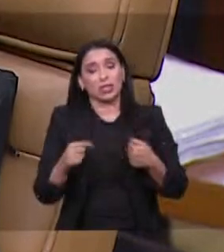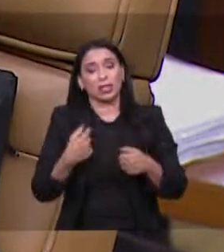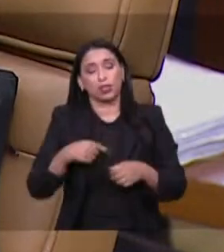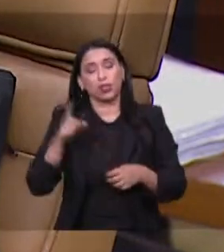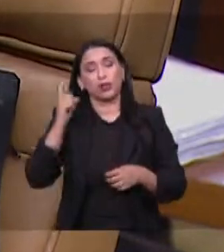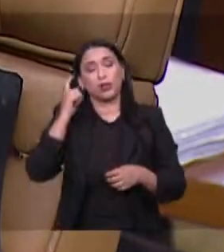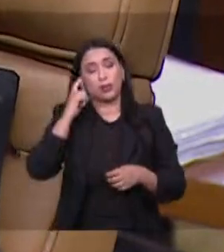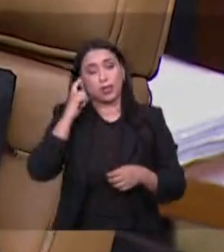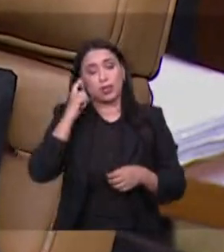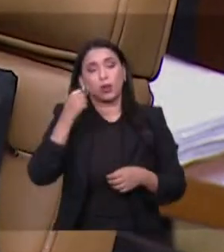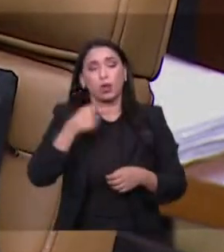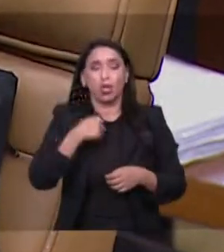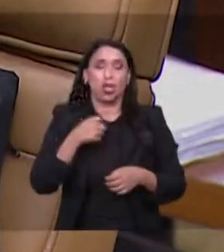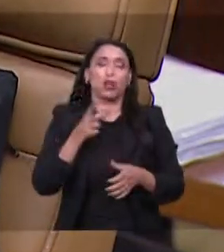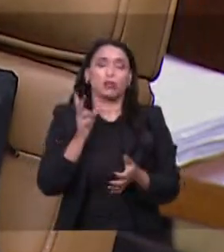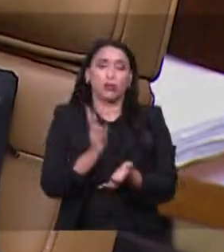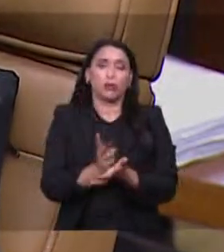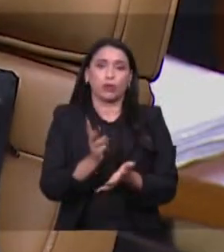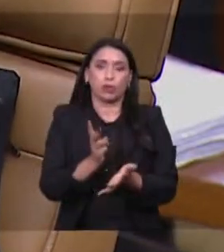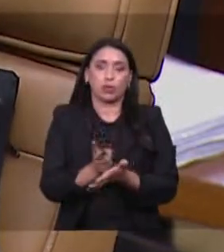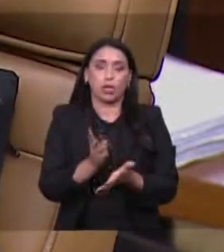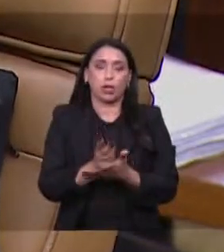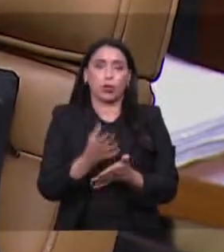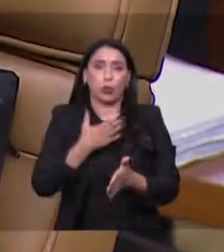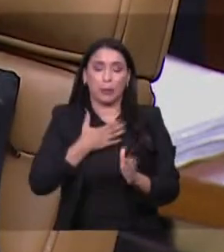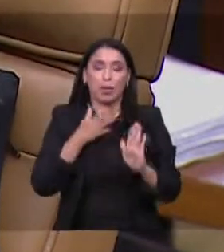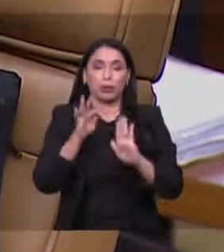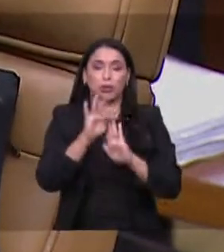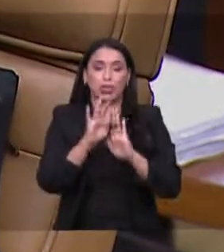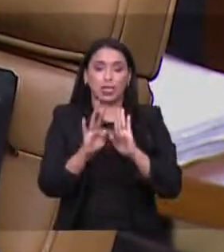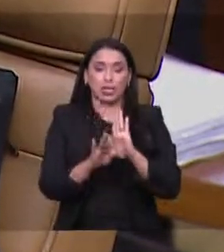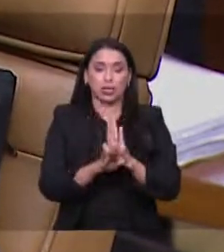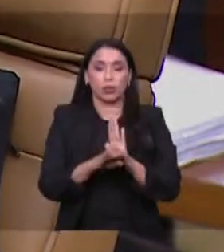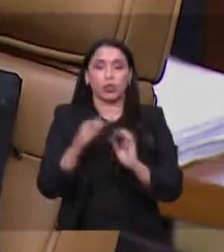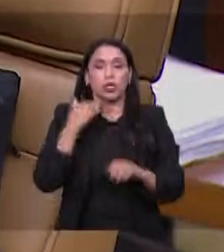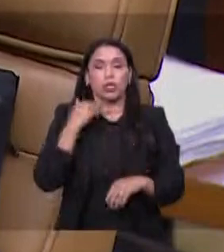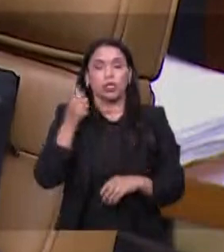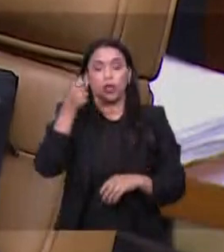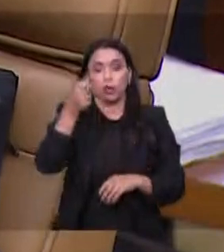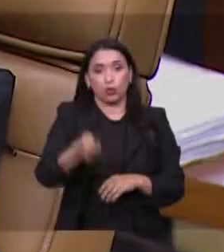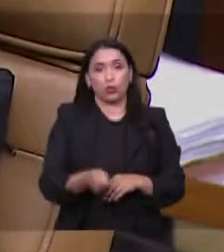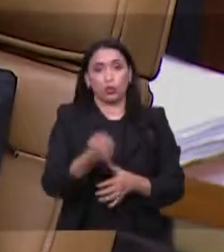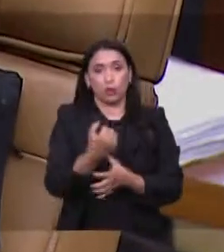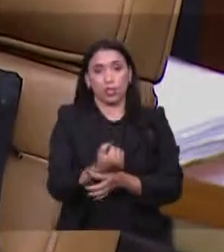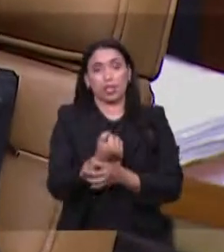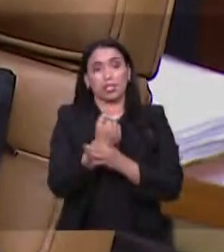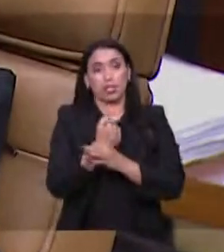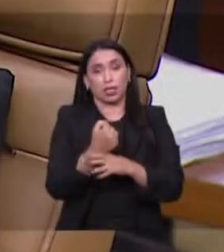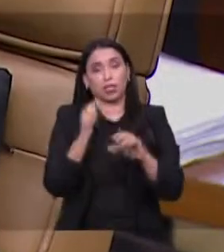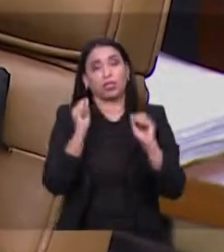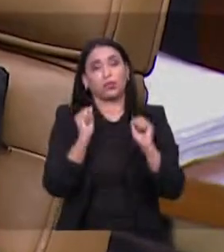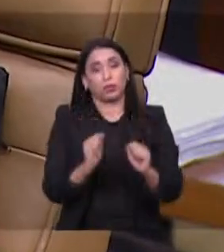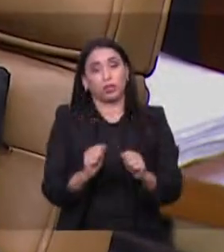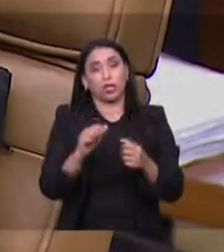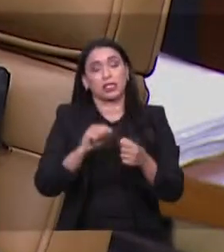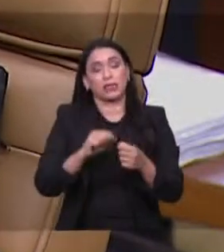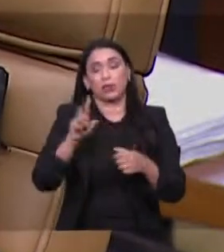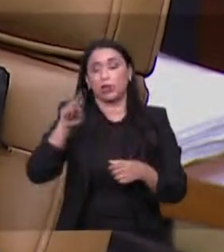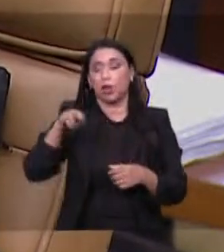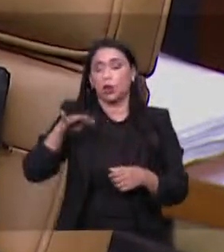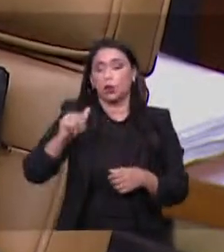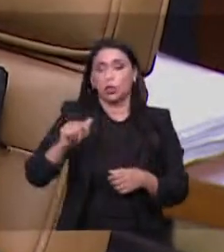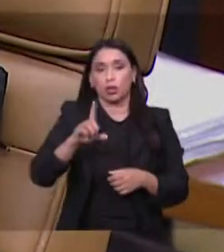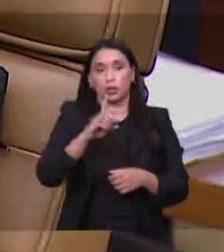eu vou manter a minha redação, que era o juiz das garantias, poderá ser criado pela União,